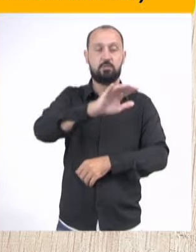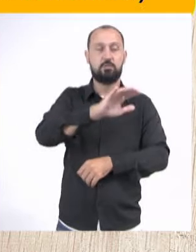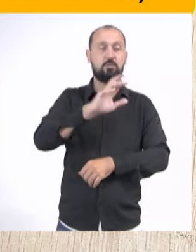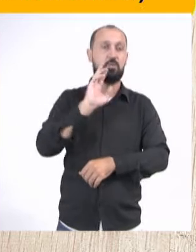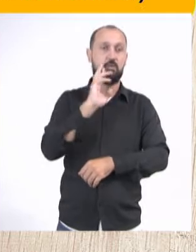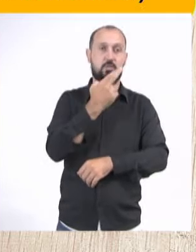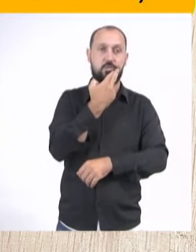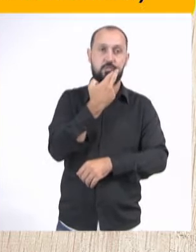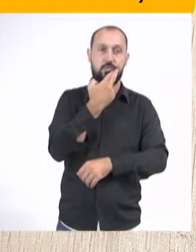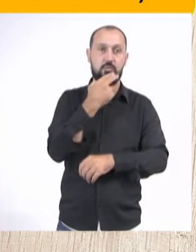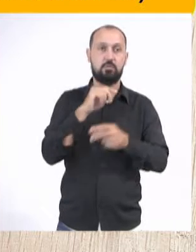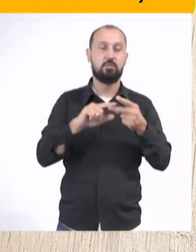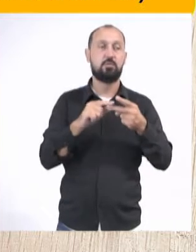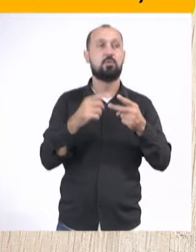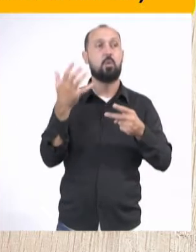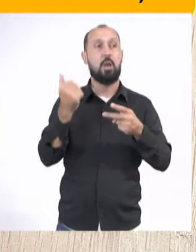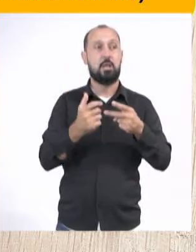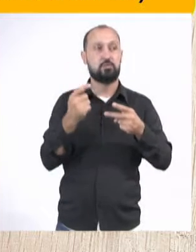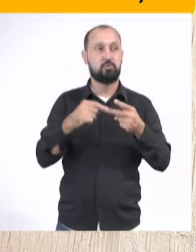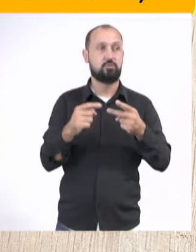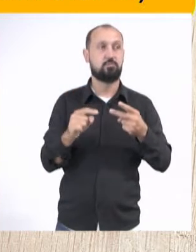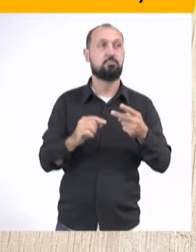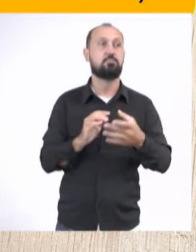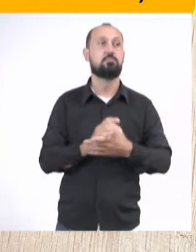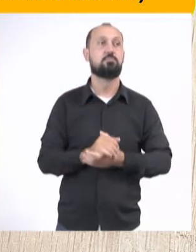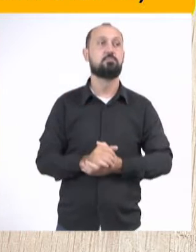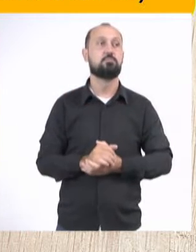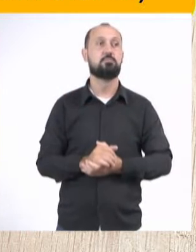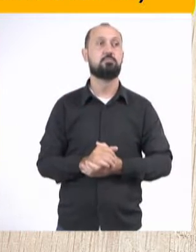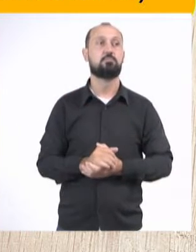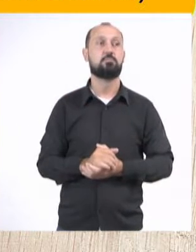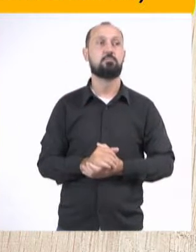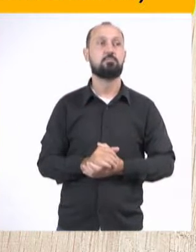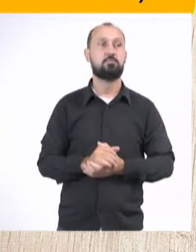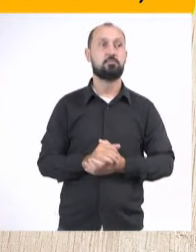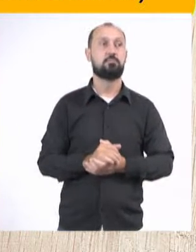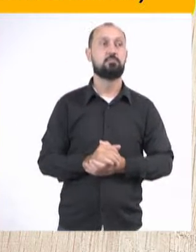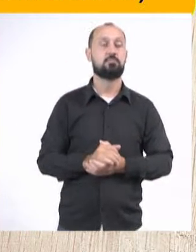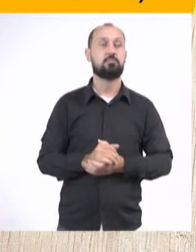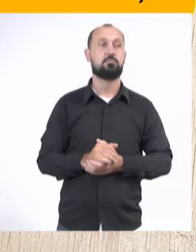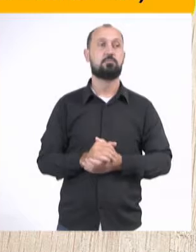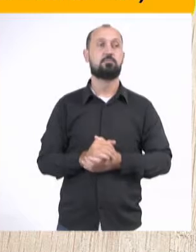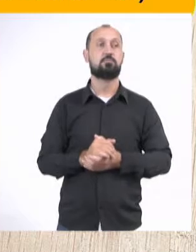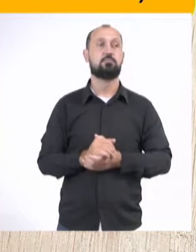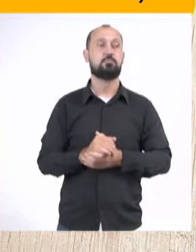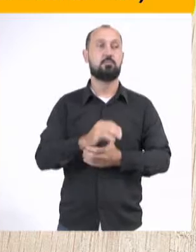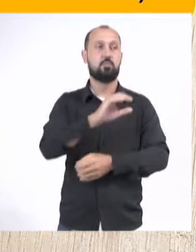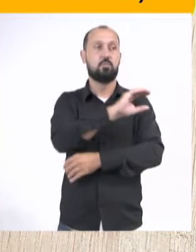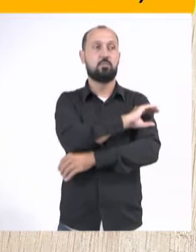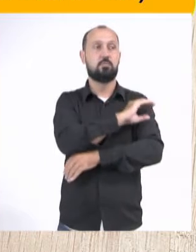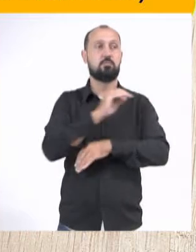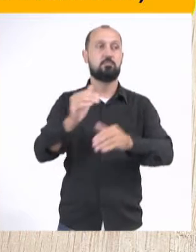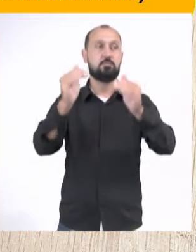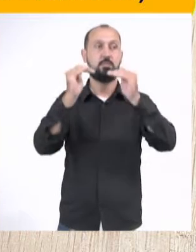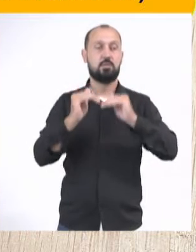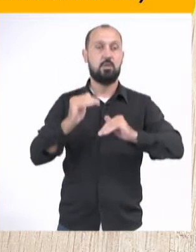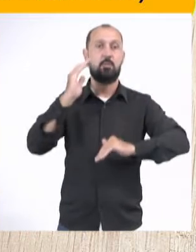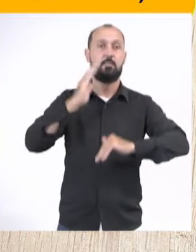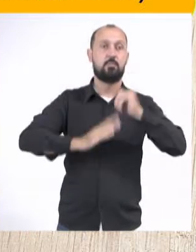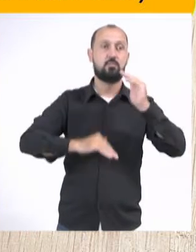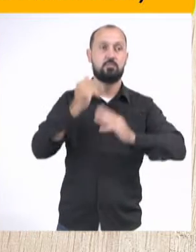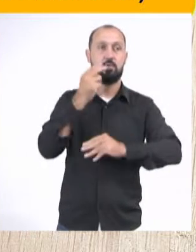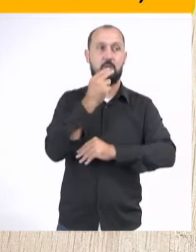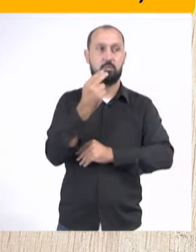popular e pelo Programa do Leite. Nós temos uma subcoordenadora, que é uma